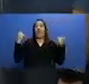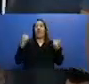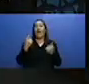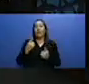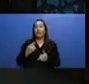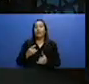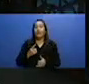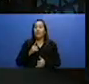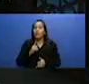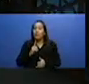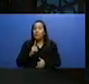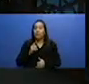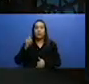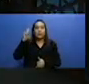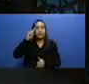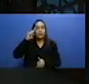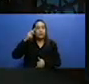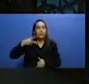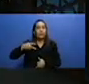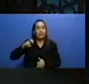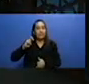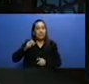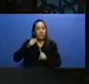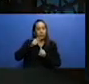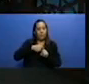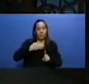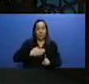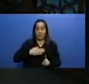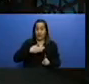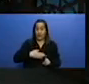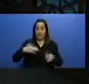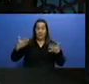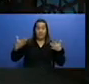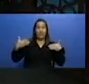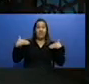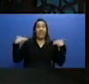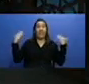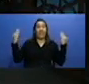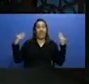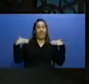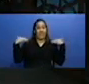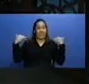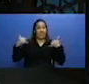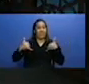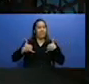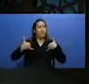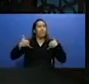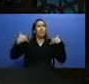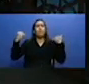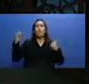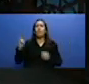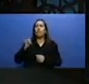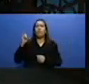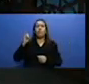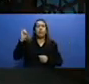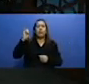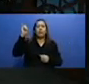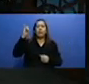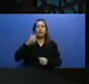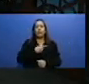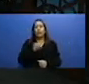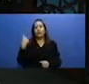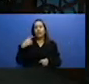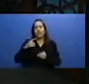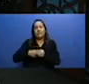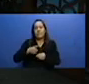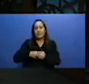dia 25 de agosto. Nós estamos em festa. É muito importante o aniversário da nossa cidade, né?